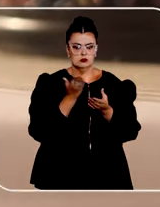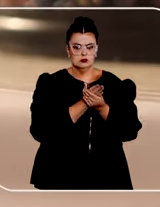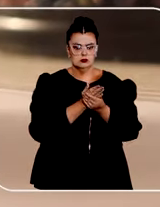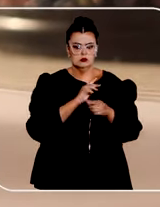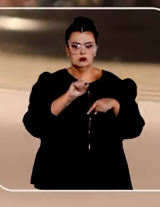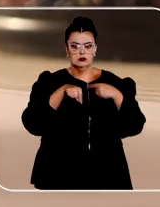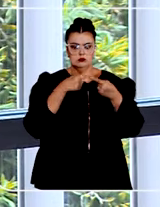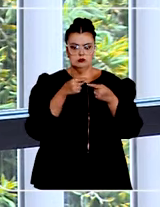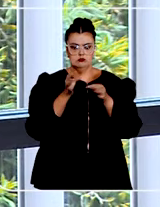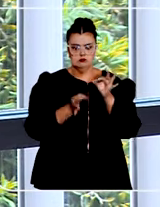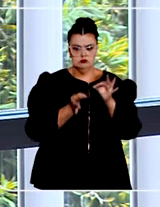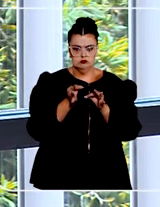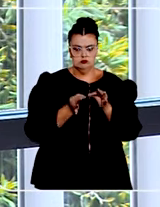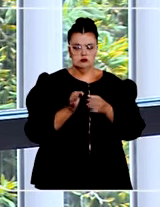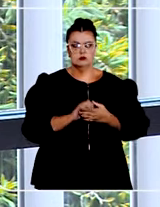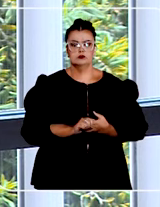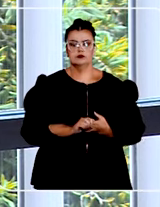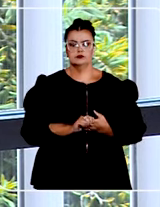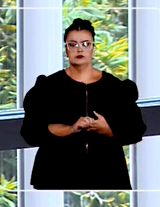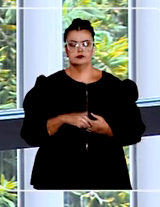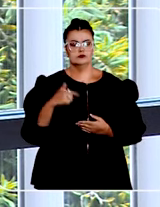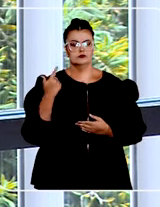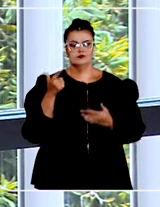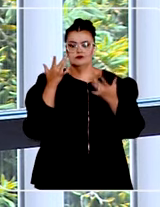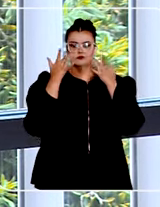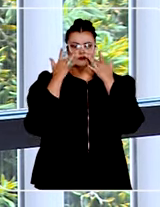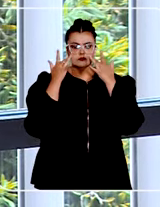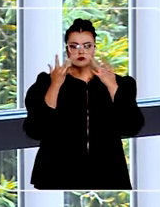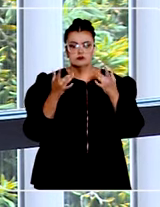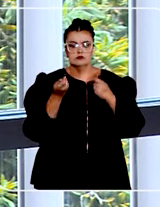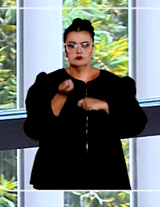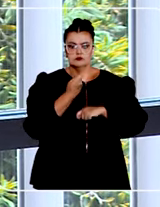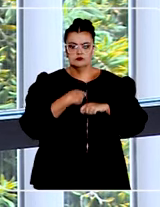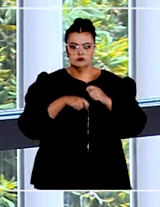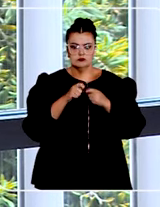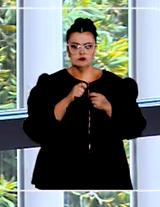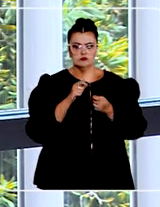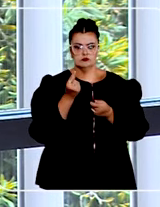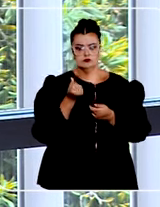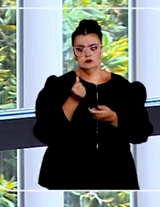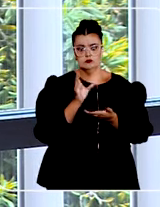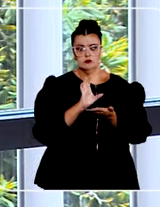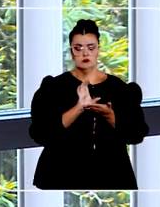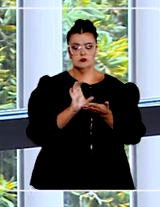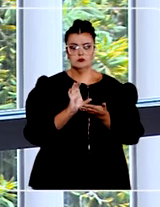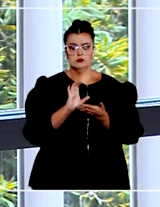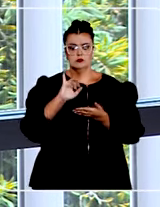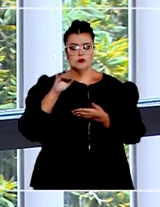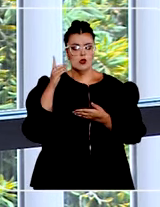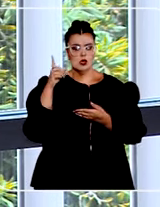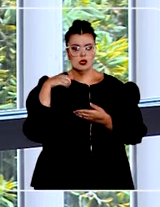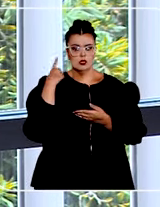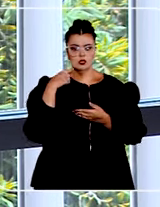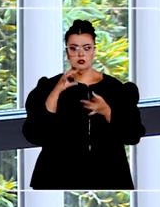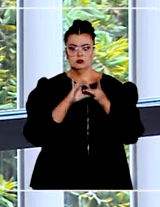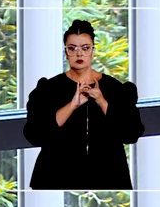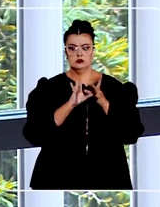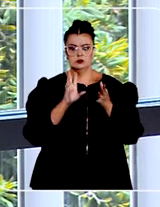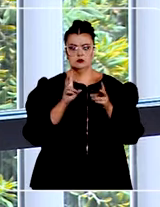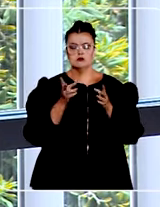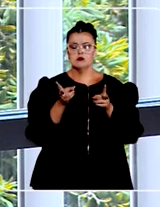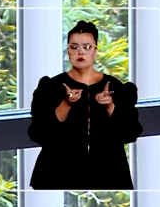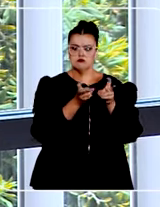transitar em julgado com a falta de manifestação sobre a verba sucumbencial na sentença os advogados ajuizaram ação autônoma de